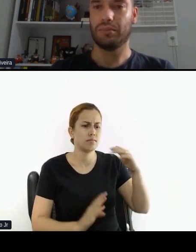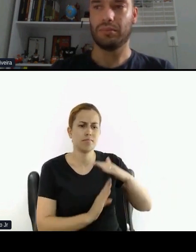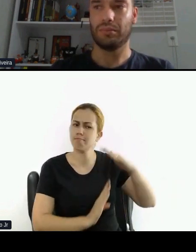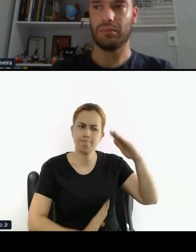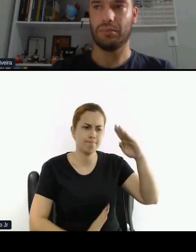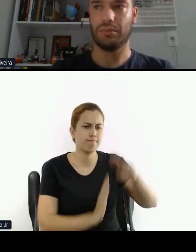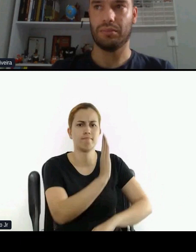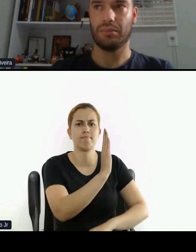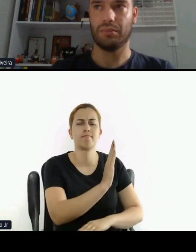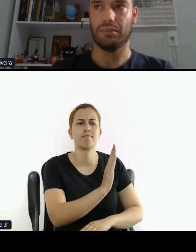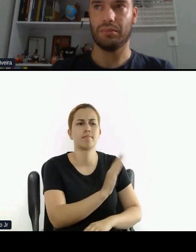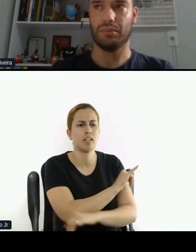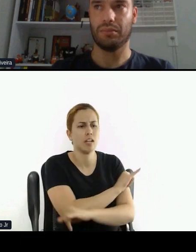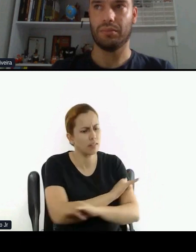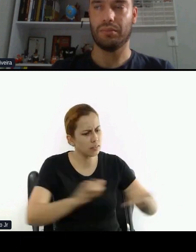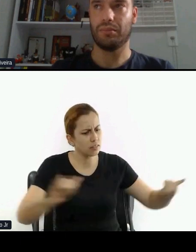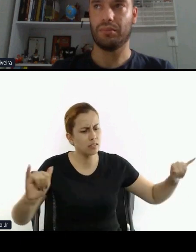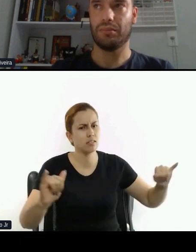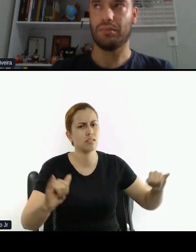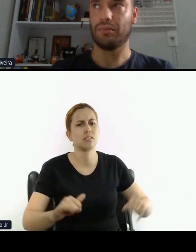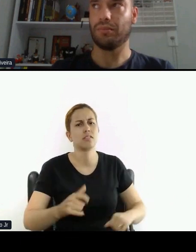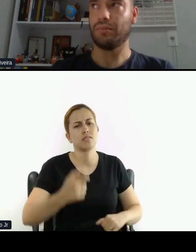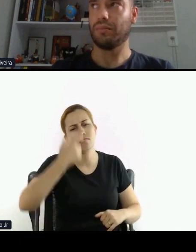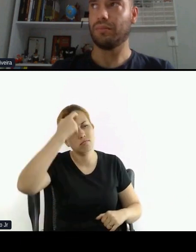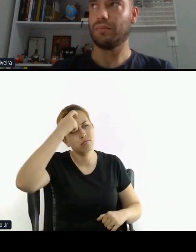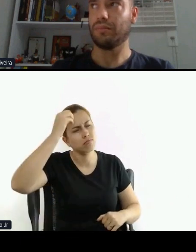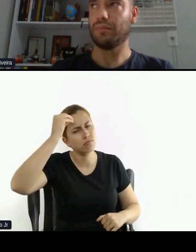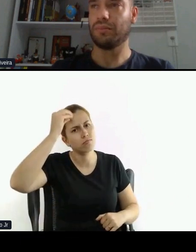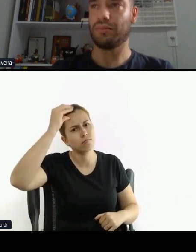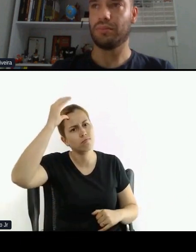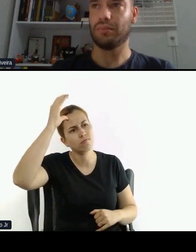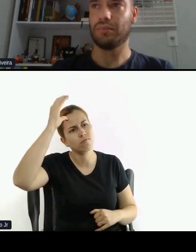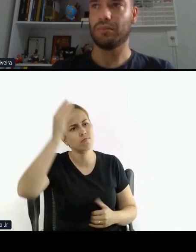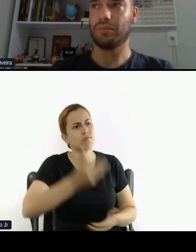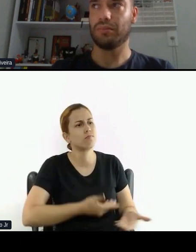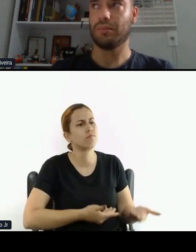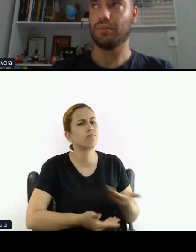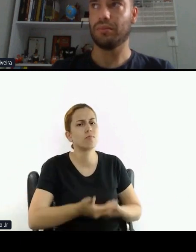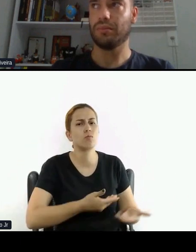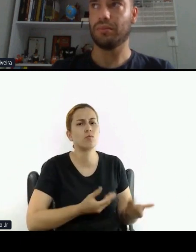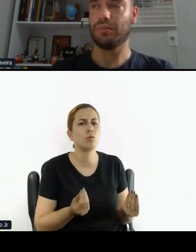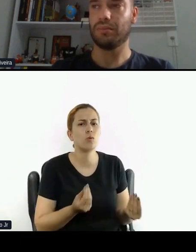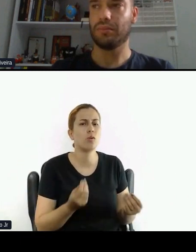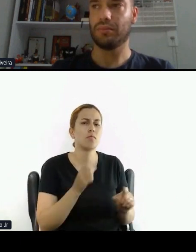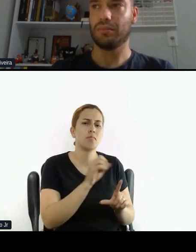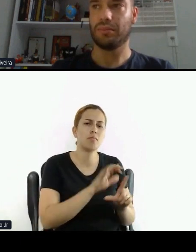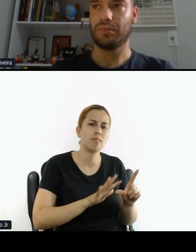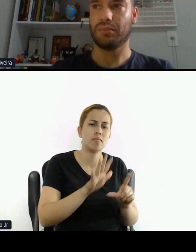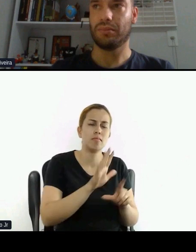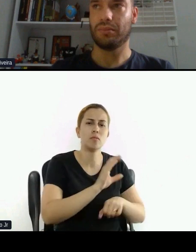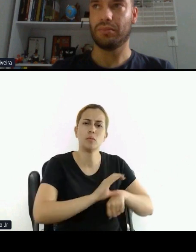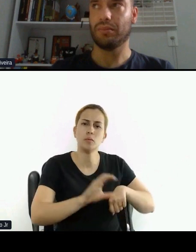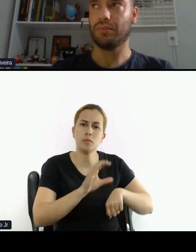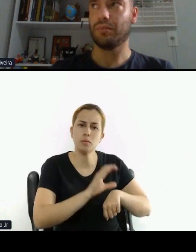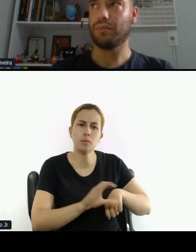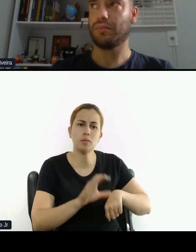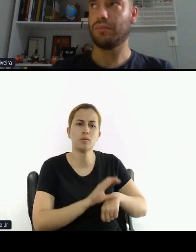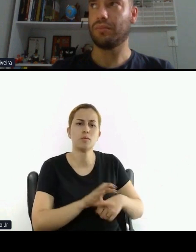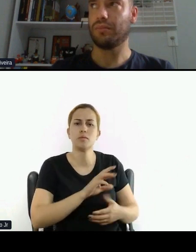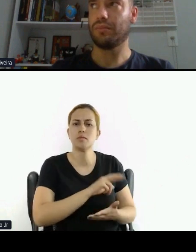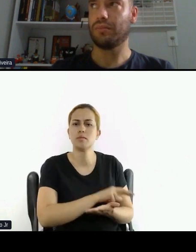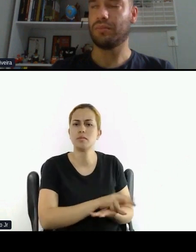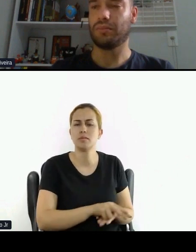a divulgação e o conhecimento, né, através de quê? Através de palestras, de cursos, oficinas,